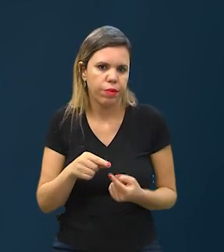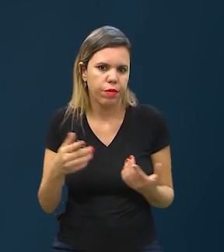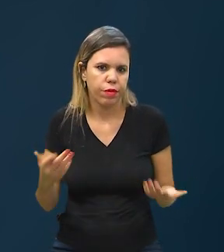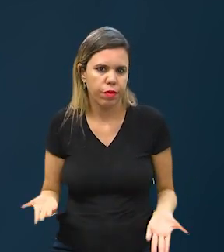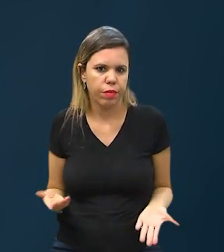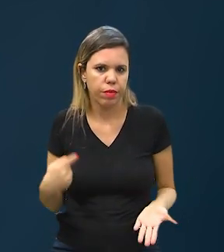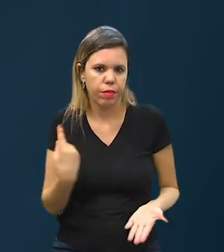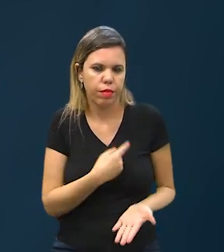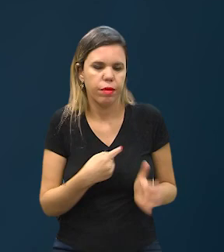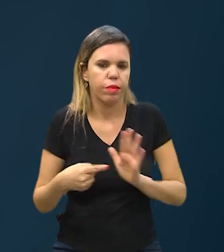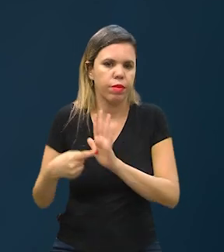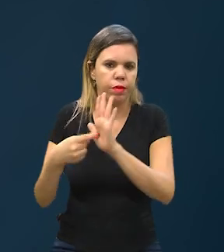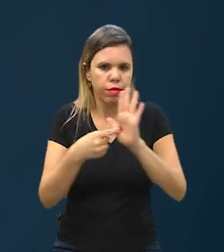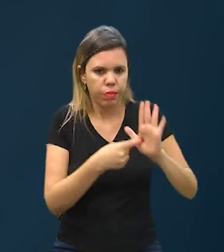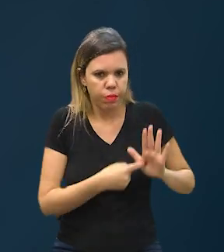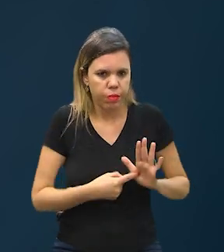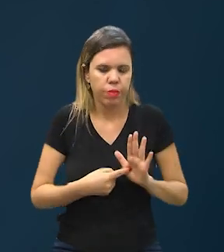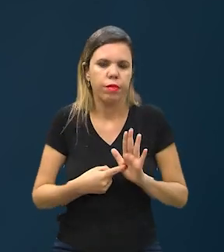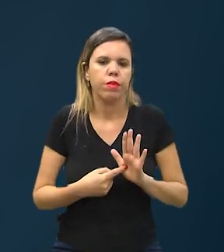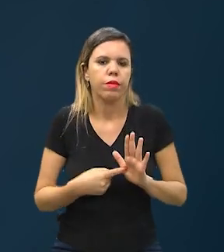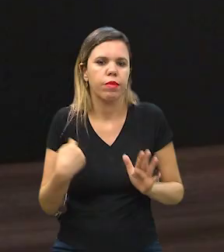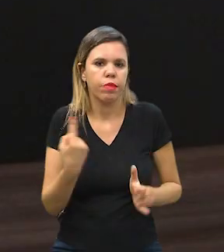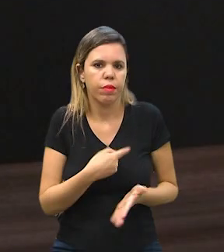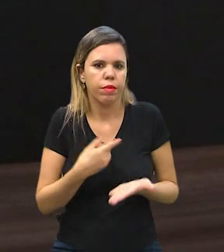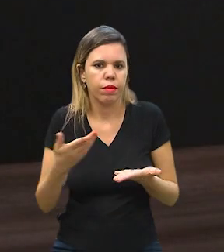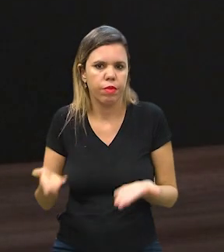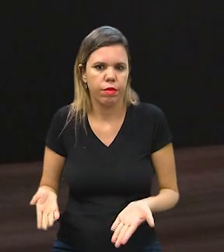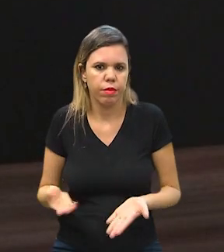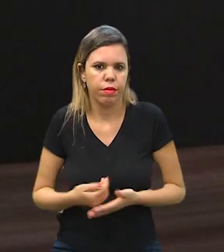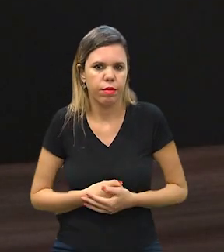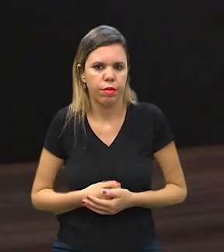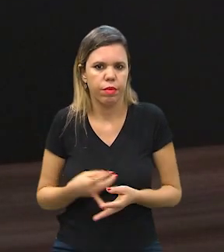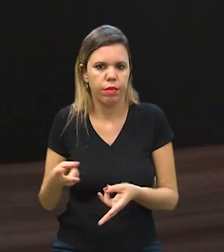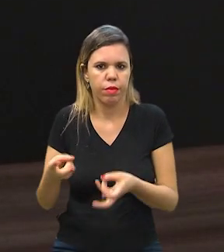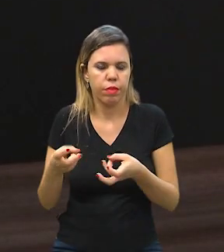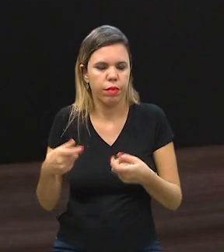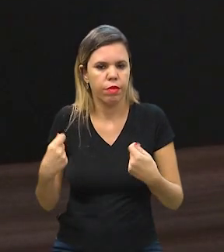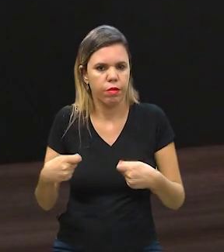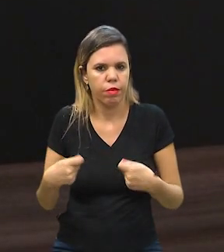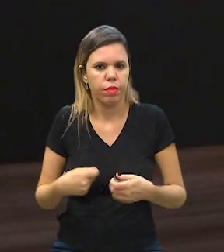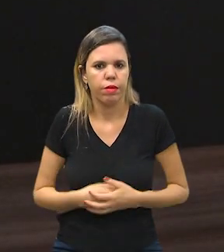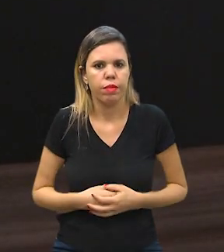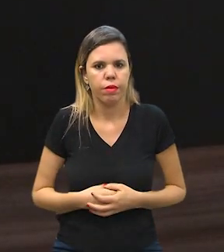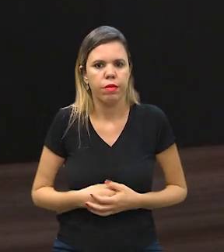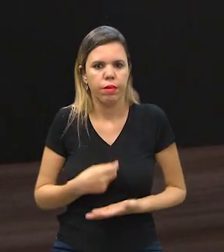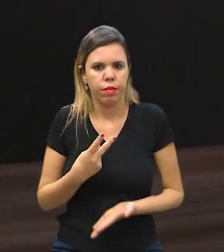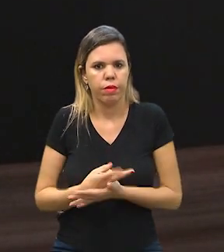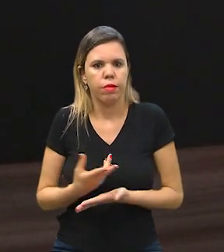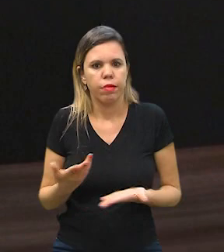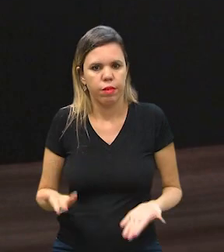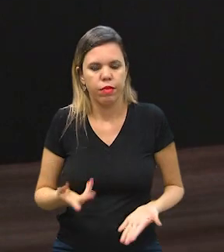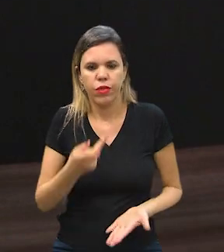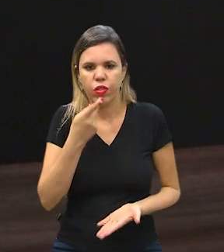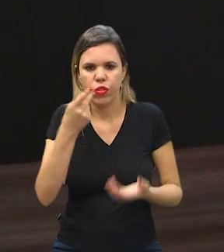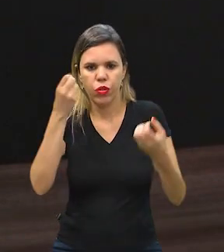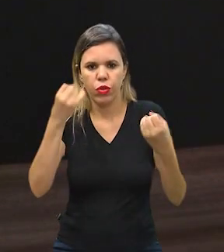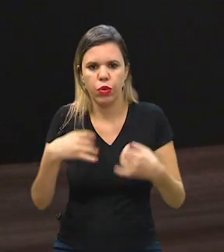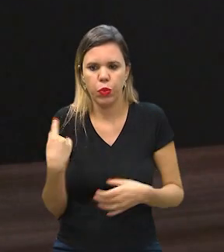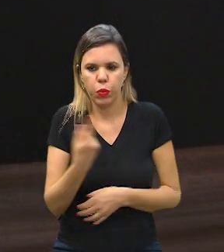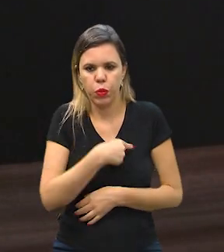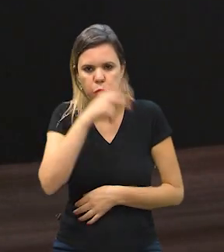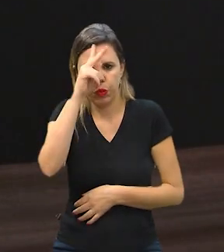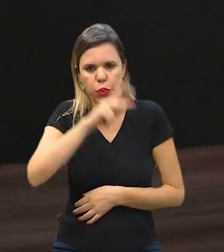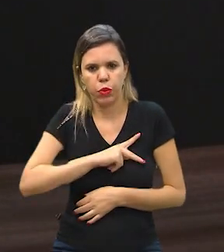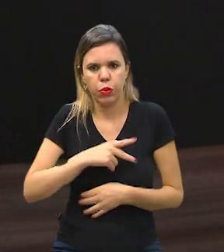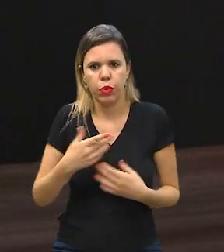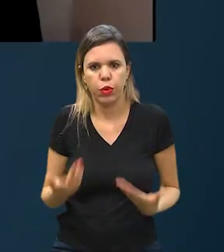de estarmos apresentados a esses formatos, a gente viu a necessidade mesmo de falar por nós,